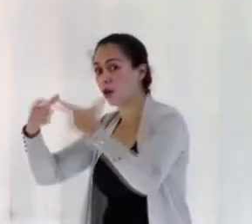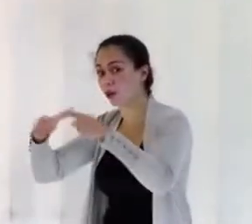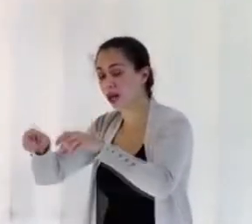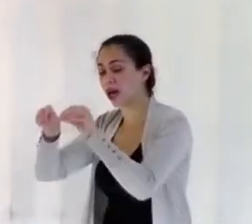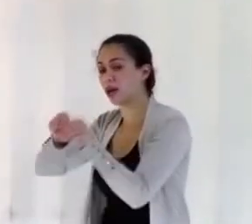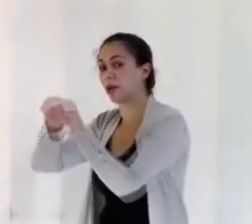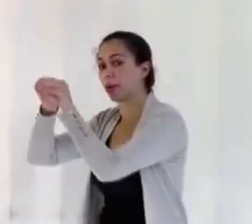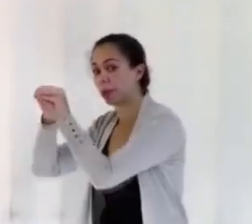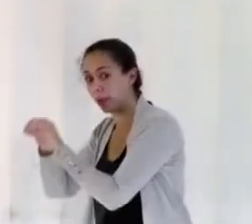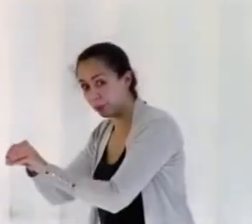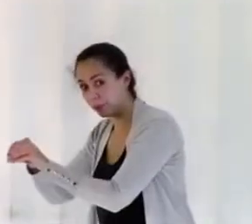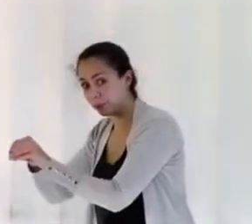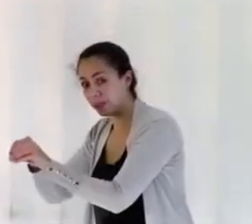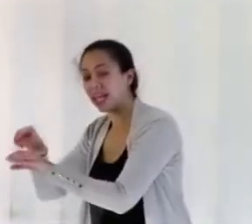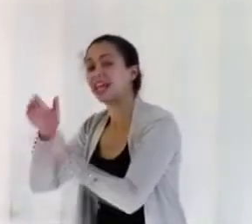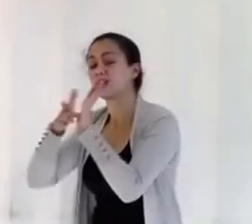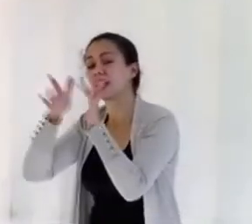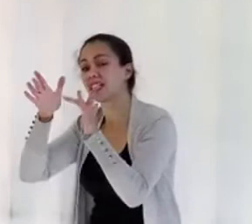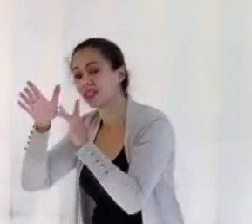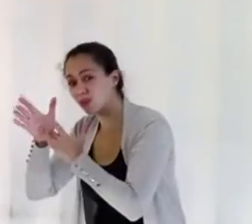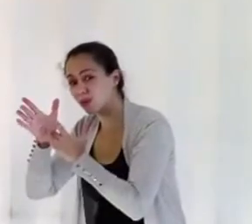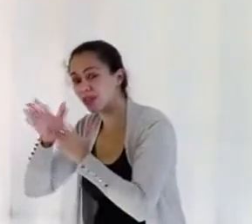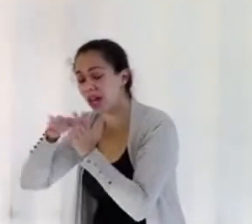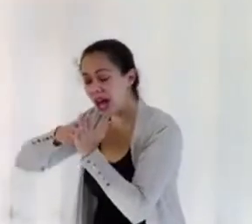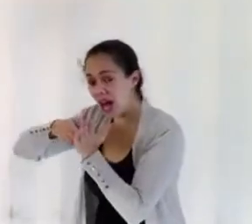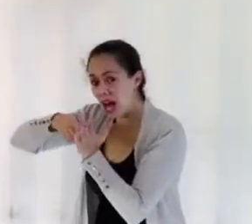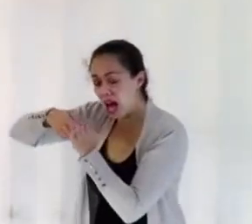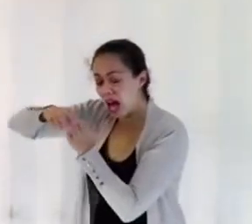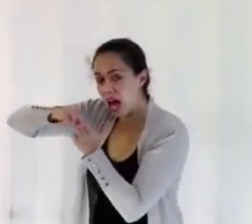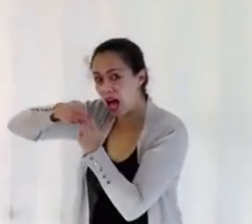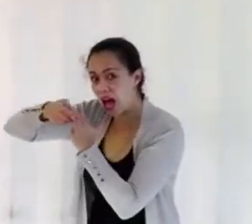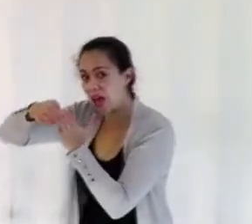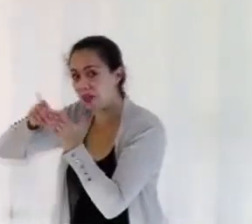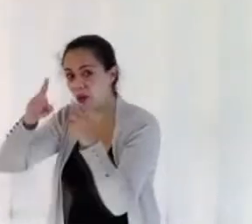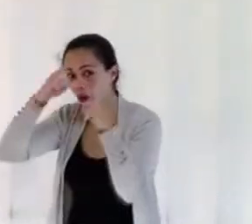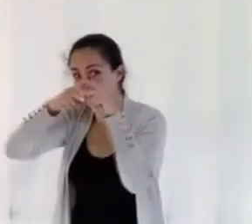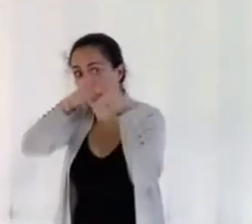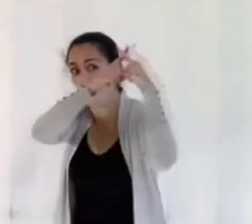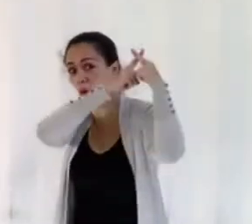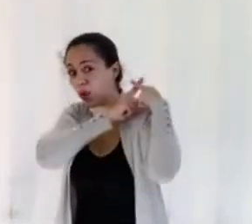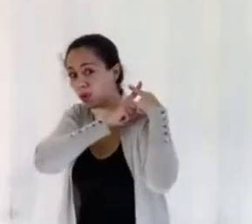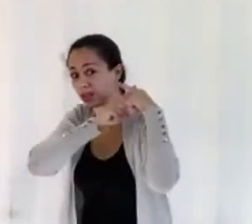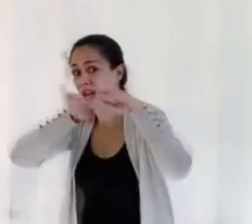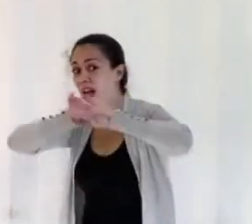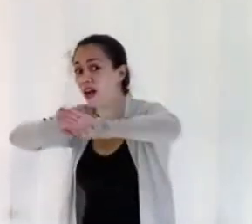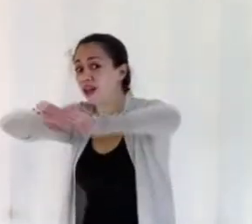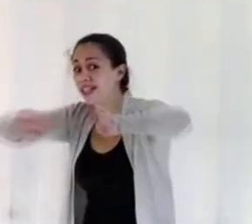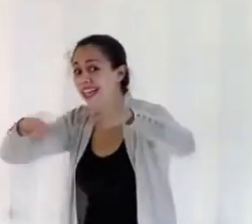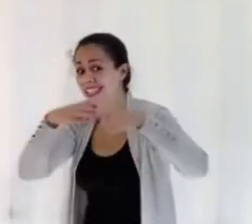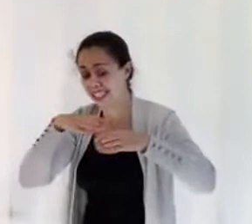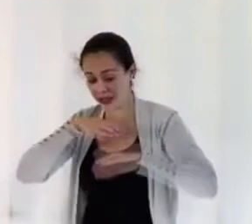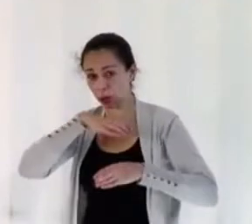que saiu arrastando uma cruz, subiu um monte fora da cidade, foi sacrificado ali no